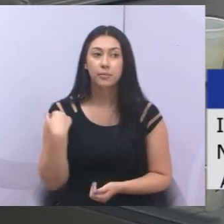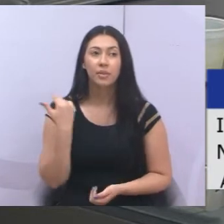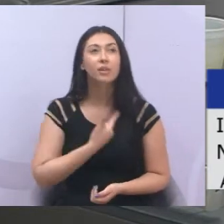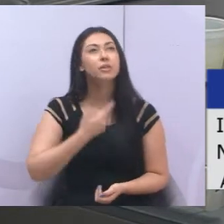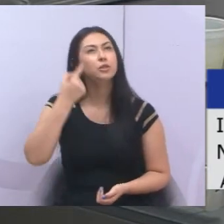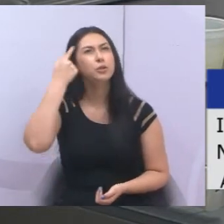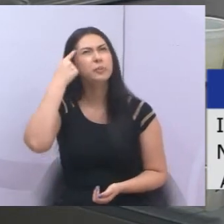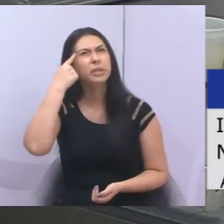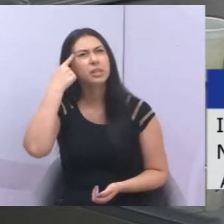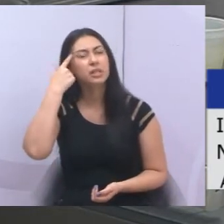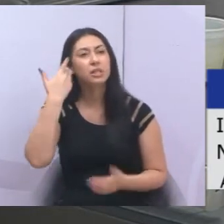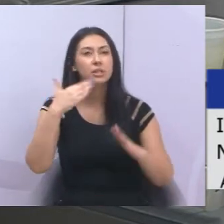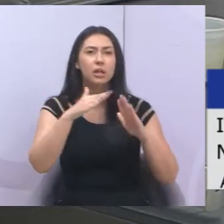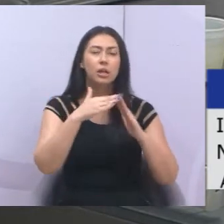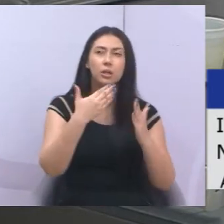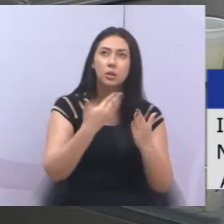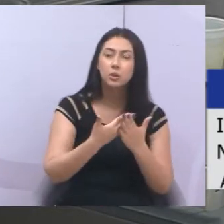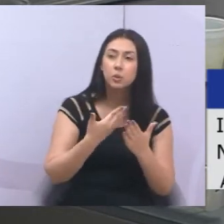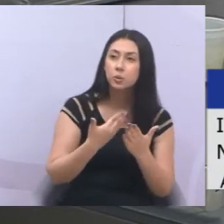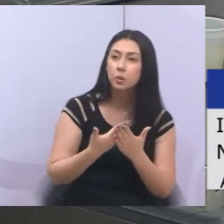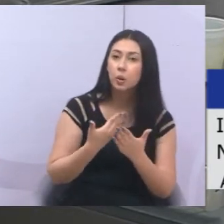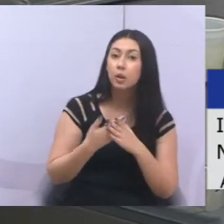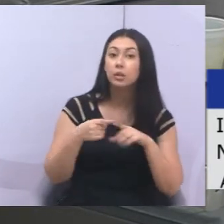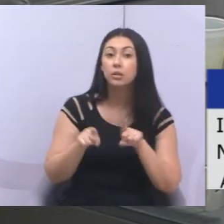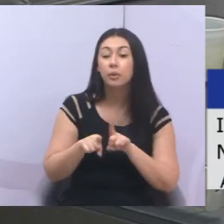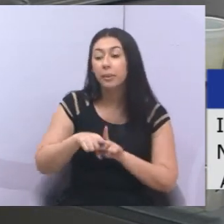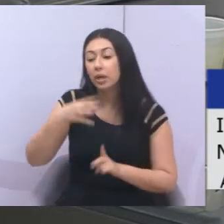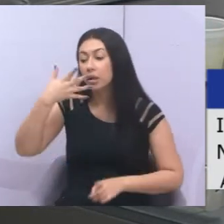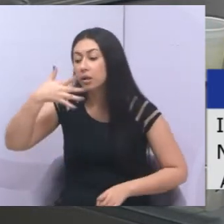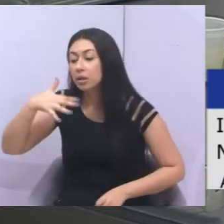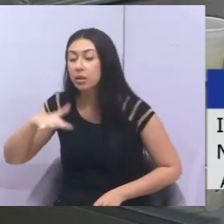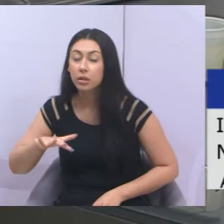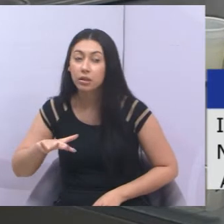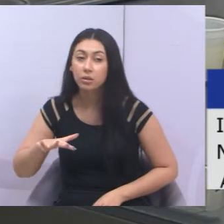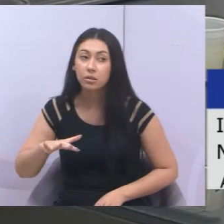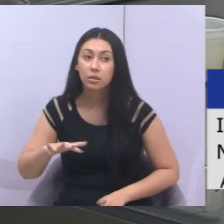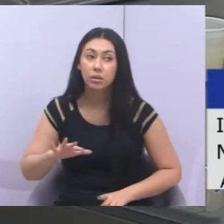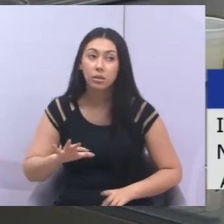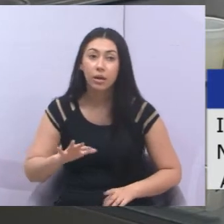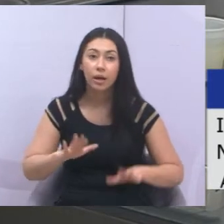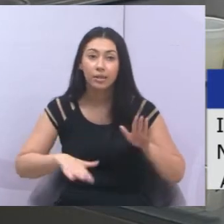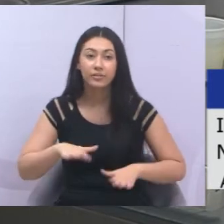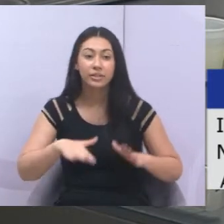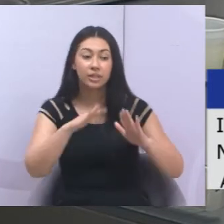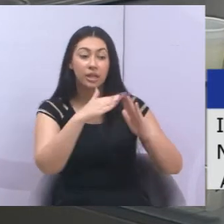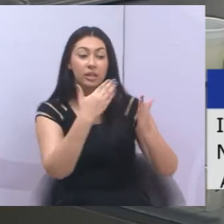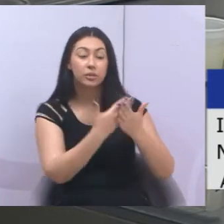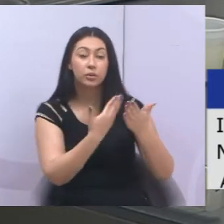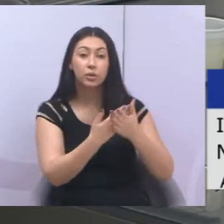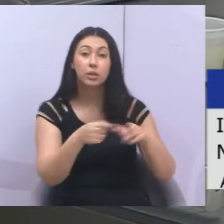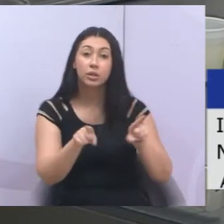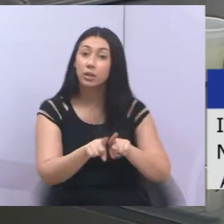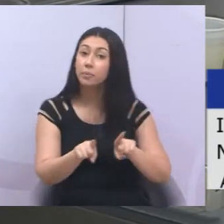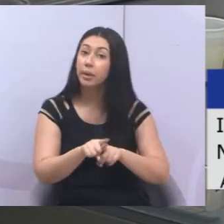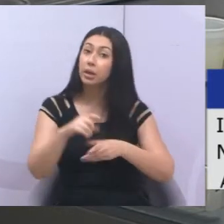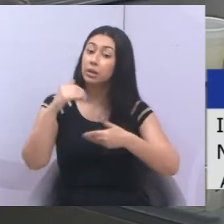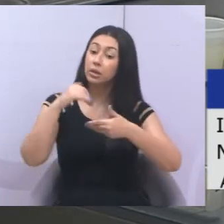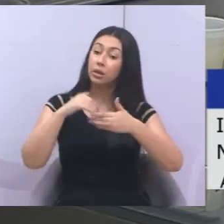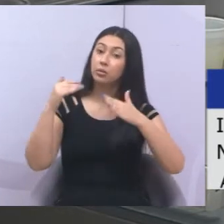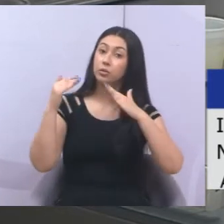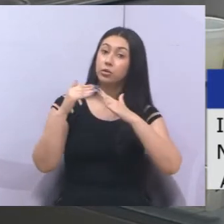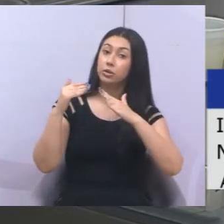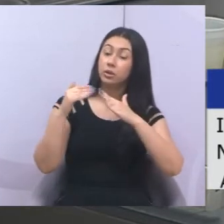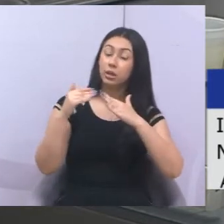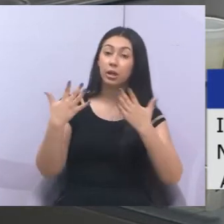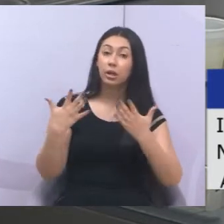na formação das pessoas, dos cidadãos e das nossas crianças, que pode ser em ambiente escolar, como também pode ser no